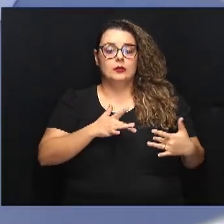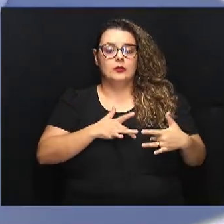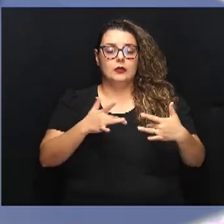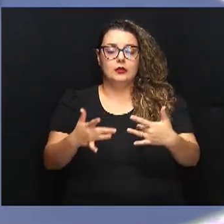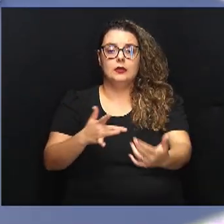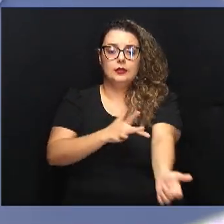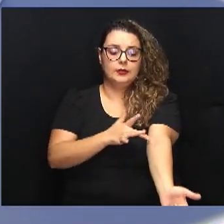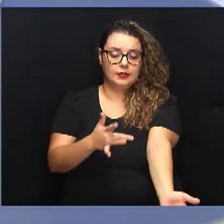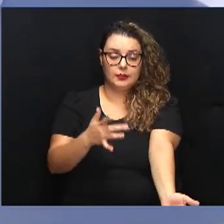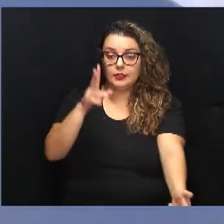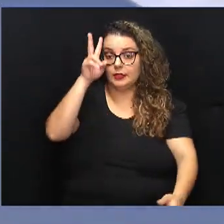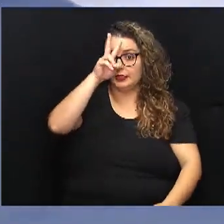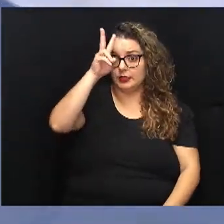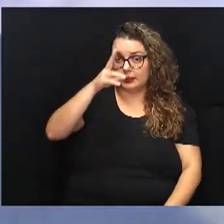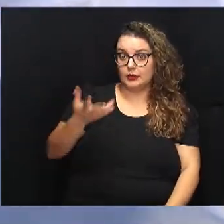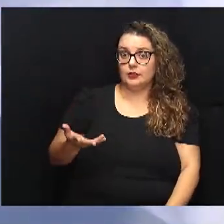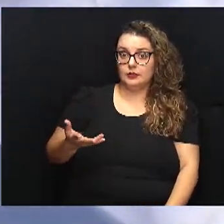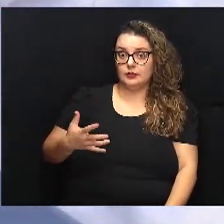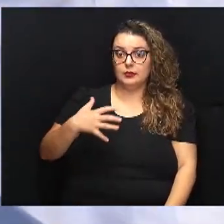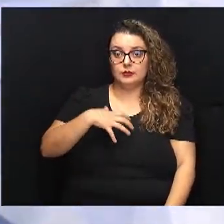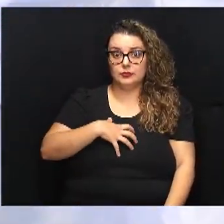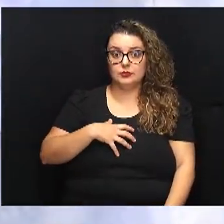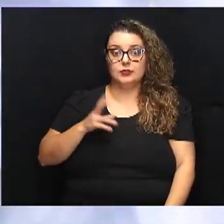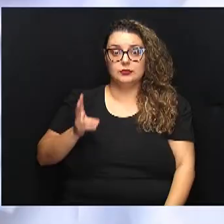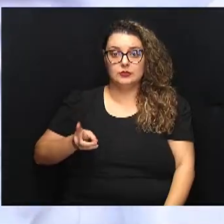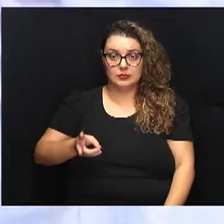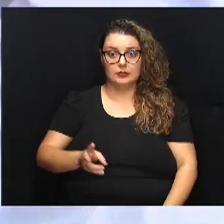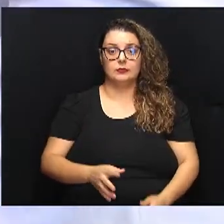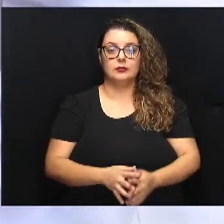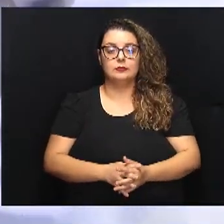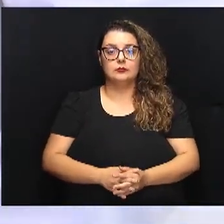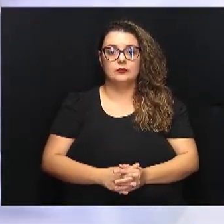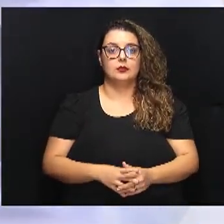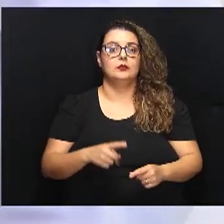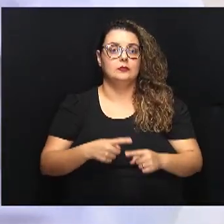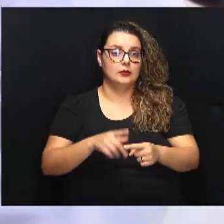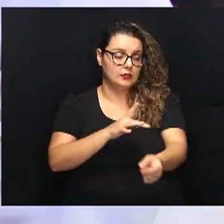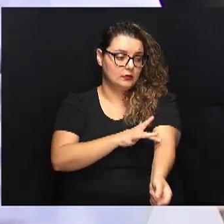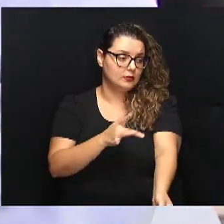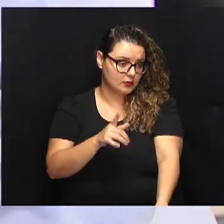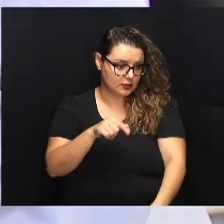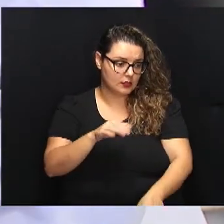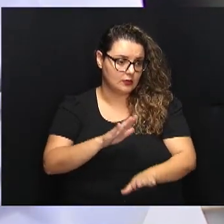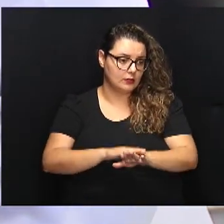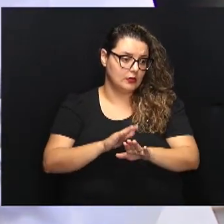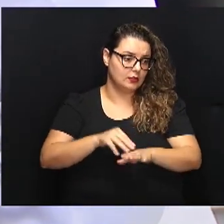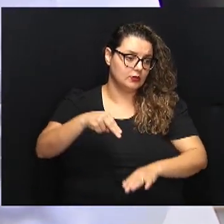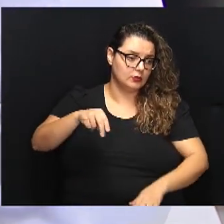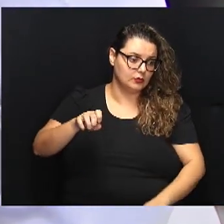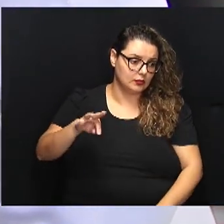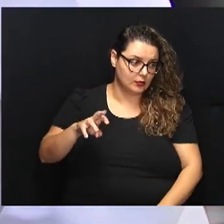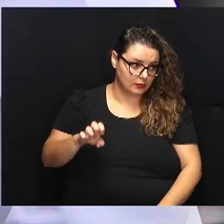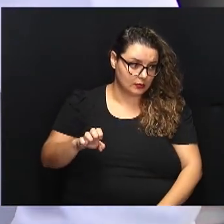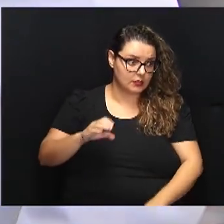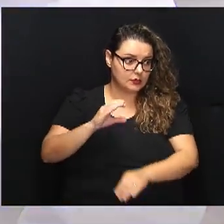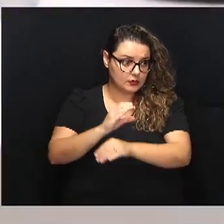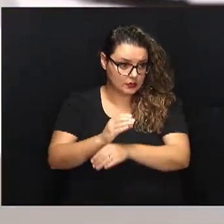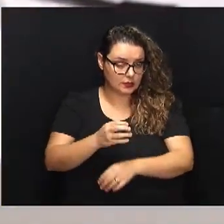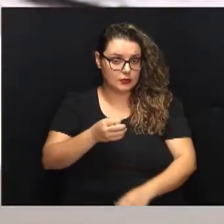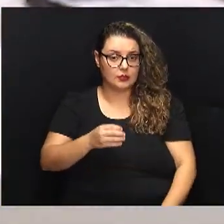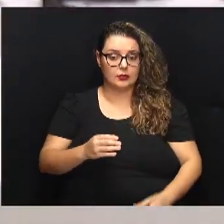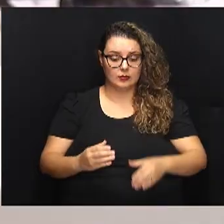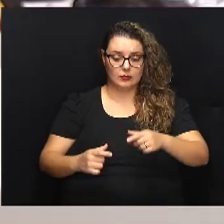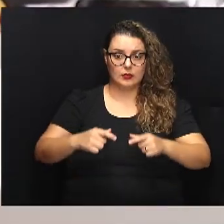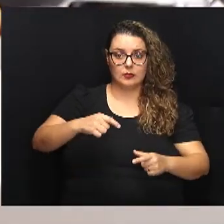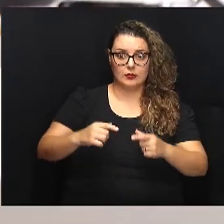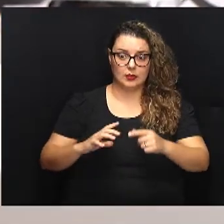lembrem, de forma regular. Porque doar sangue, como você falou, é um ato nobre, né, um ato cívico, e uma bolsa pode